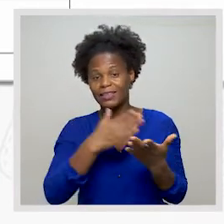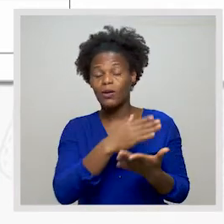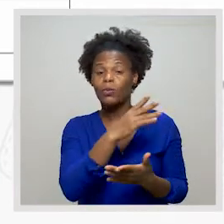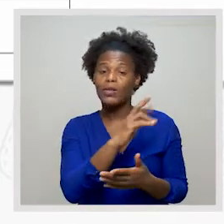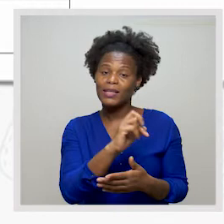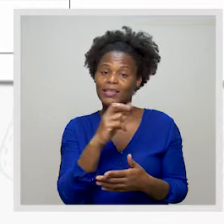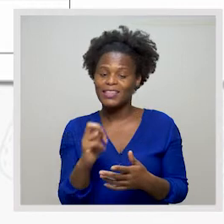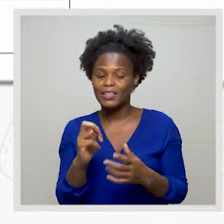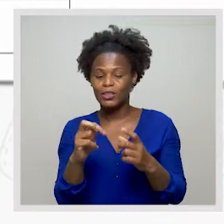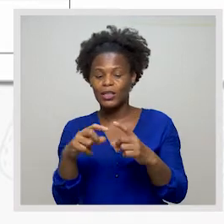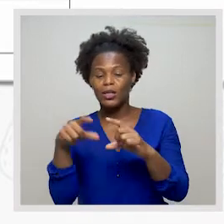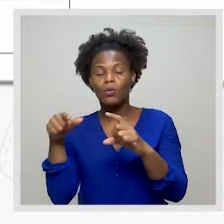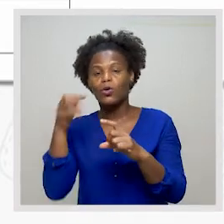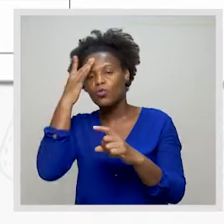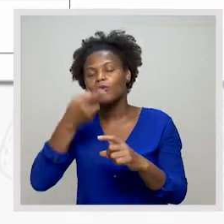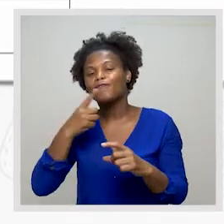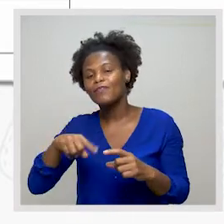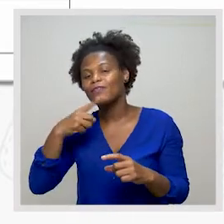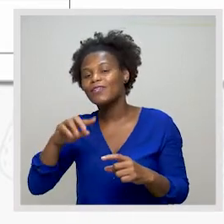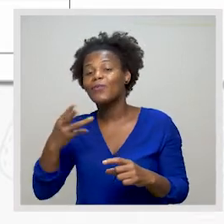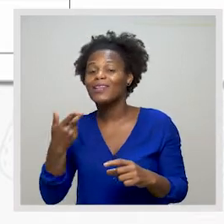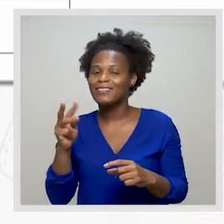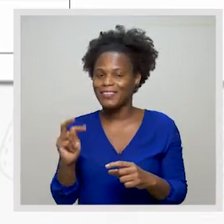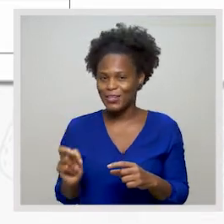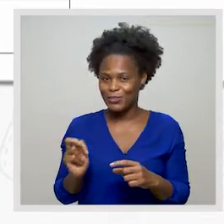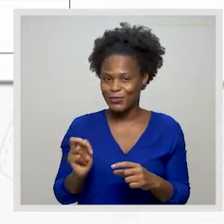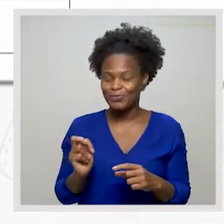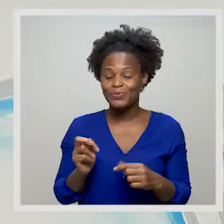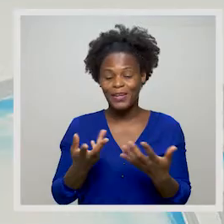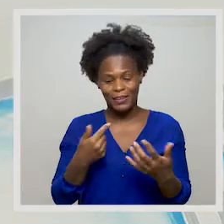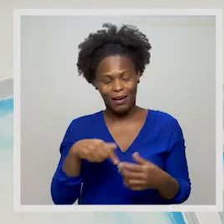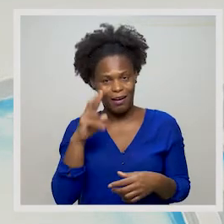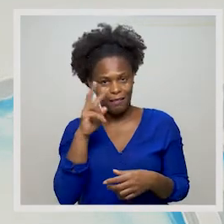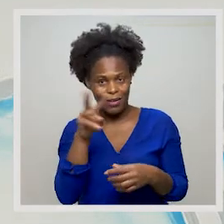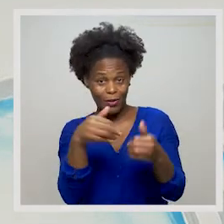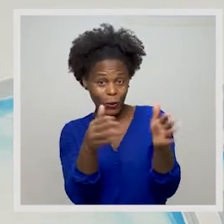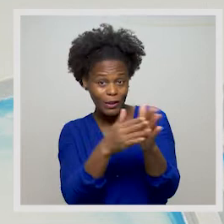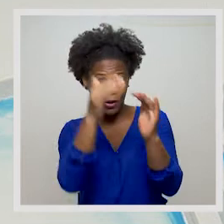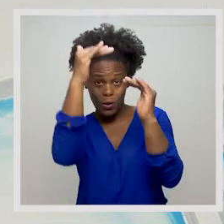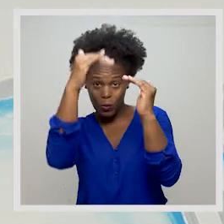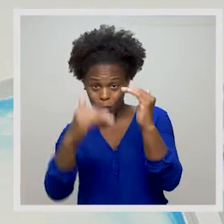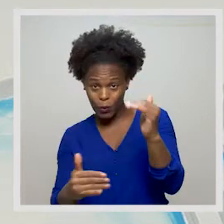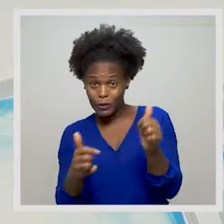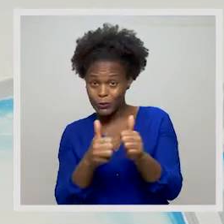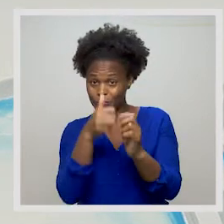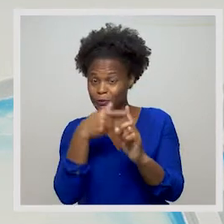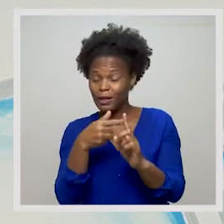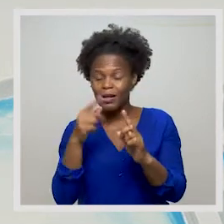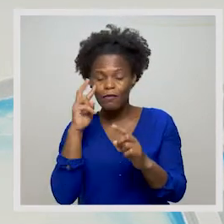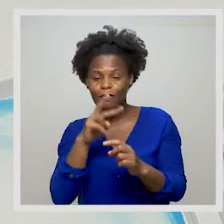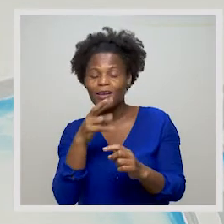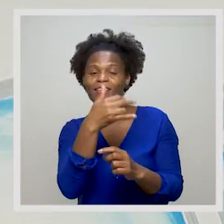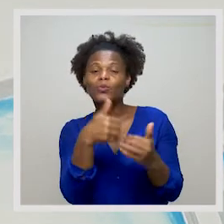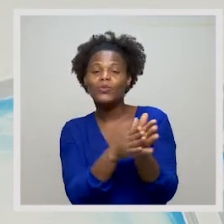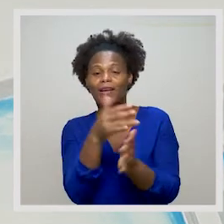a 83, a sua frequência absoluta é 3. Estão a ver que o total das